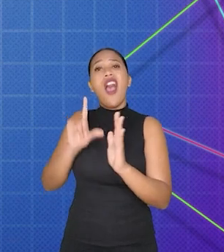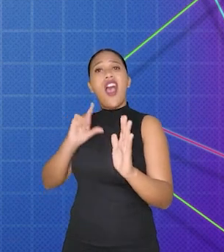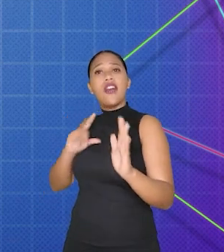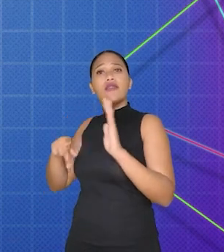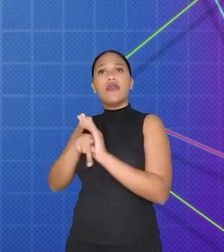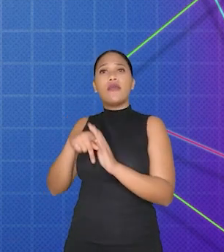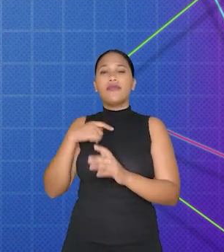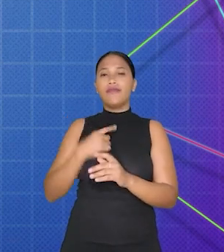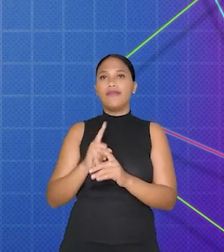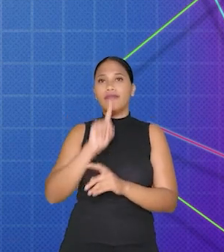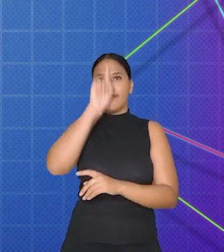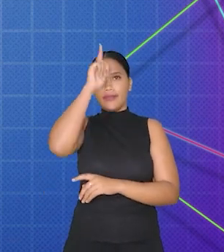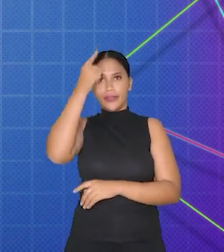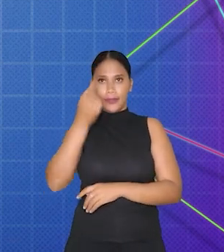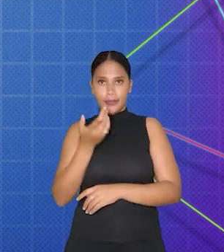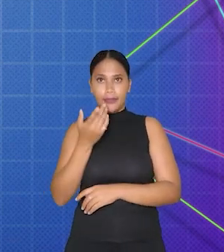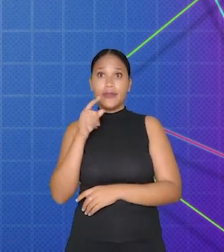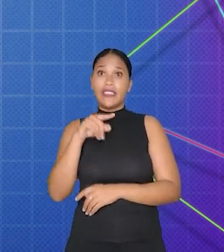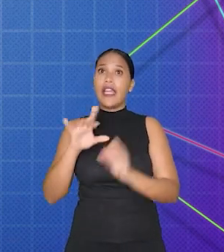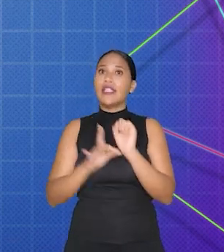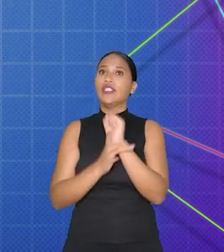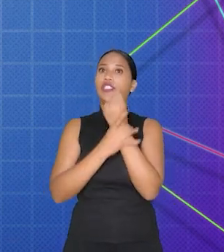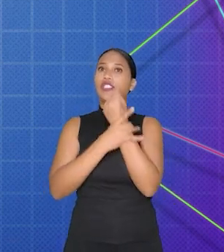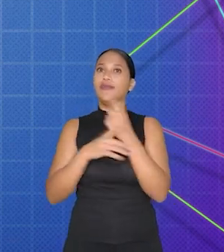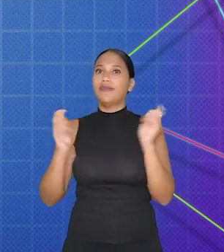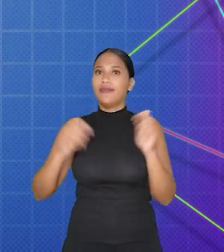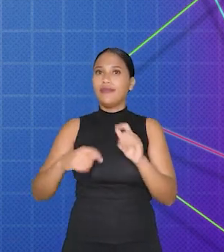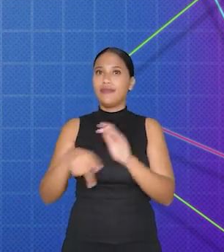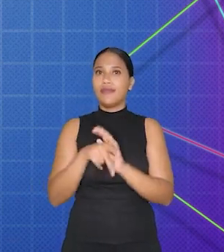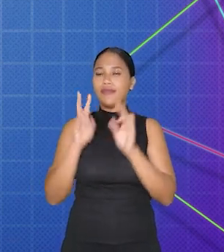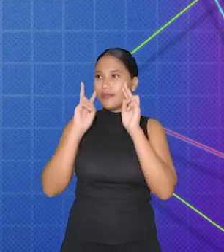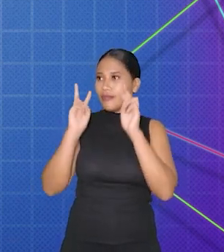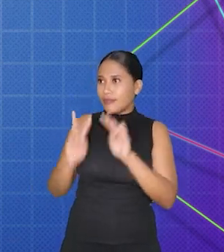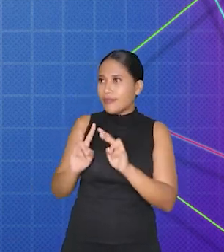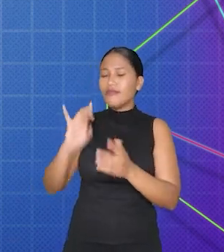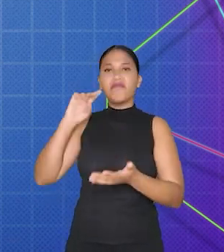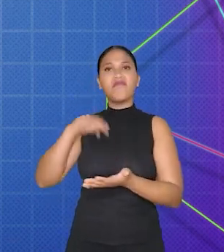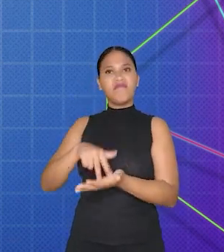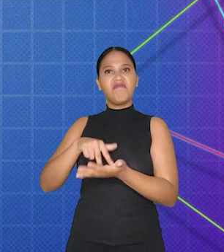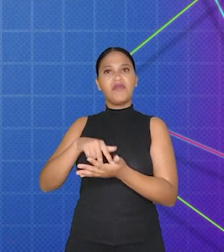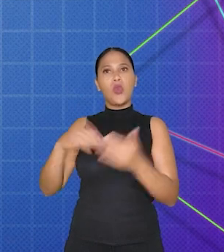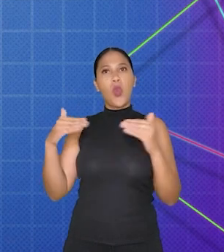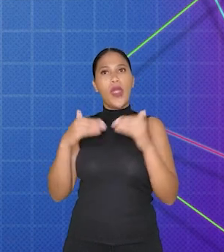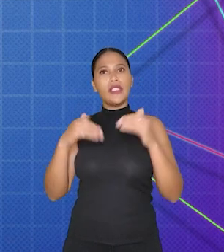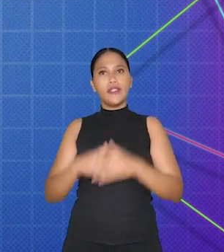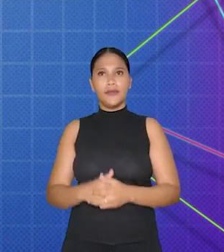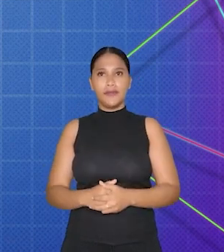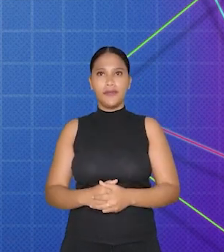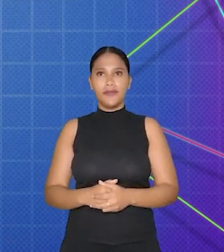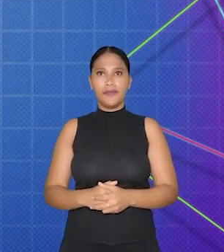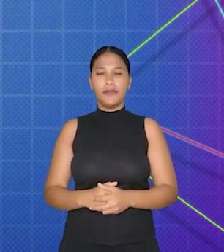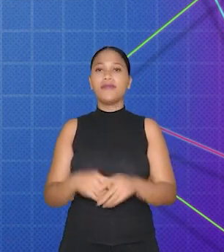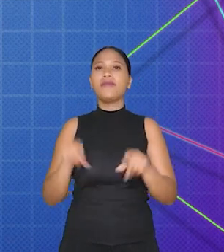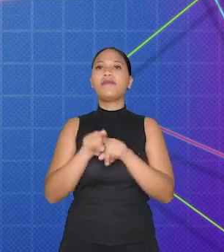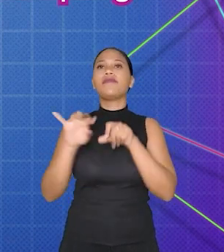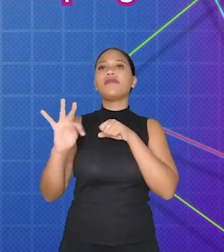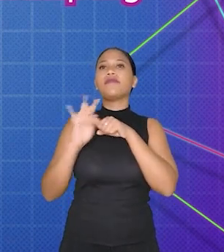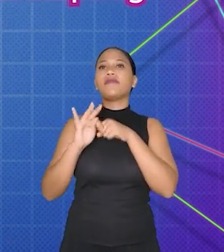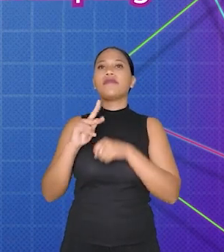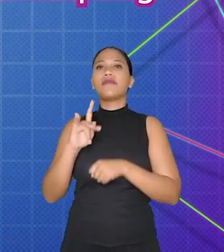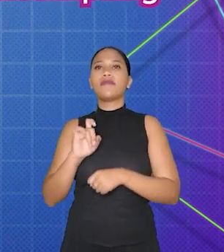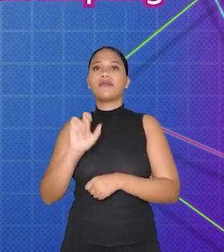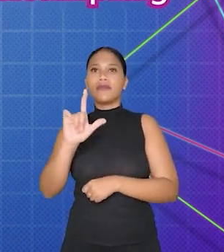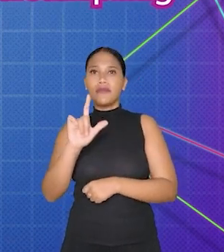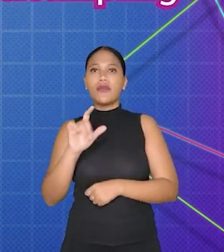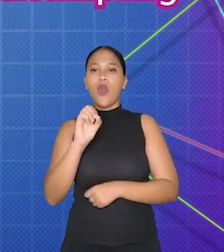criada antes da criação da imagem. Isso pode ajudar a garantir que a imagem tenha uma aparência consistente e coerente.